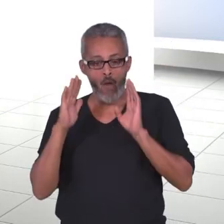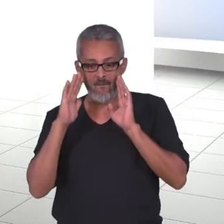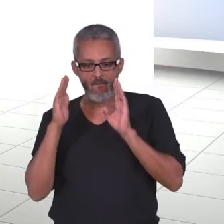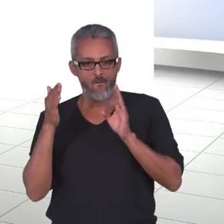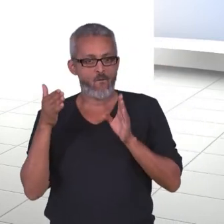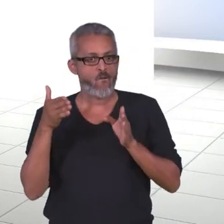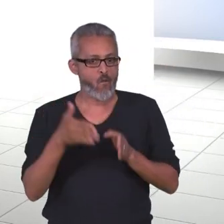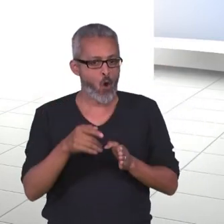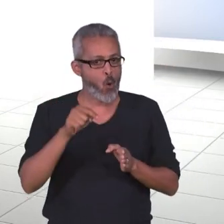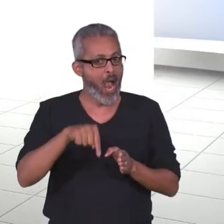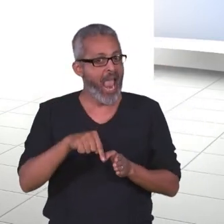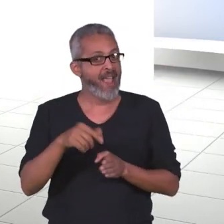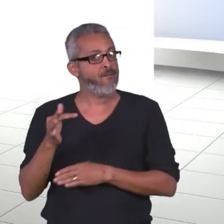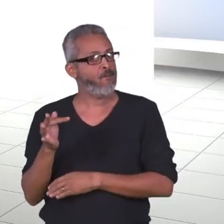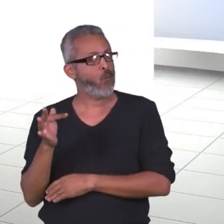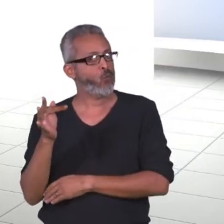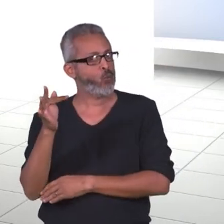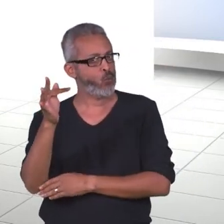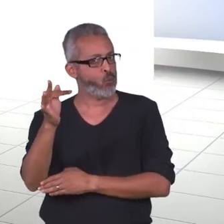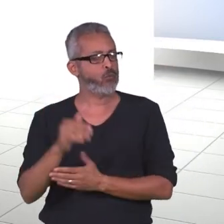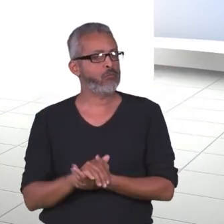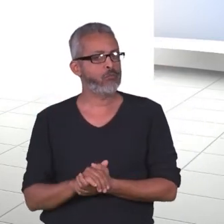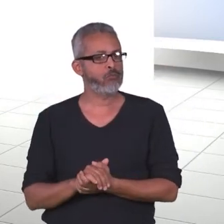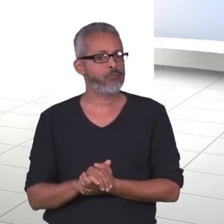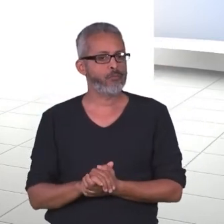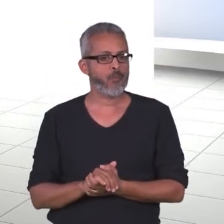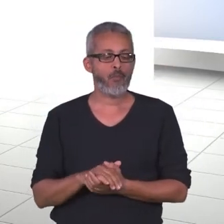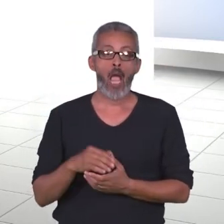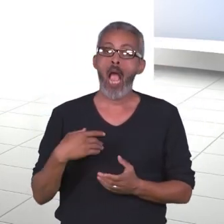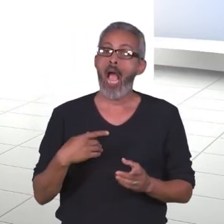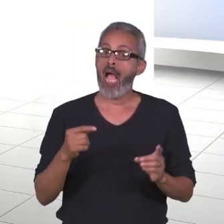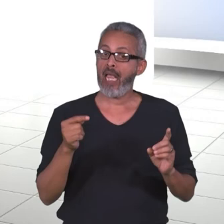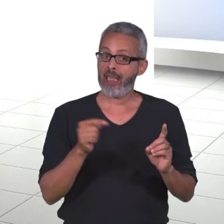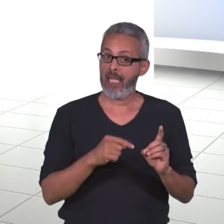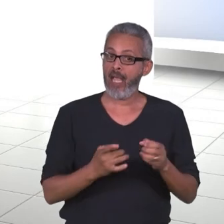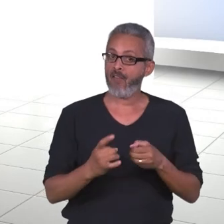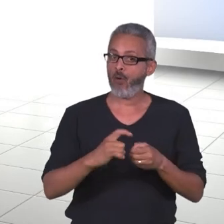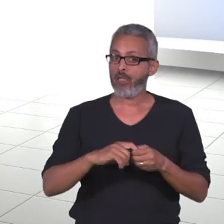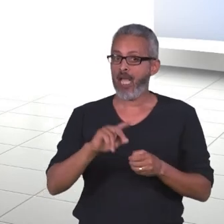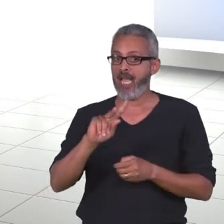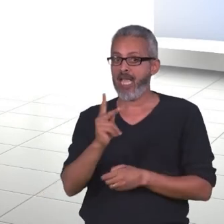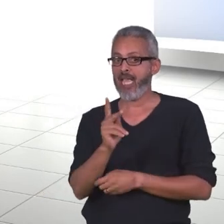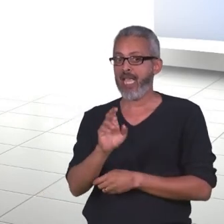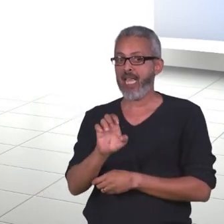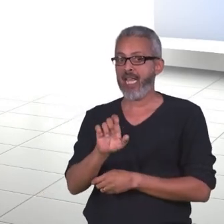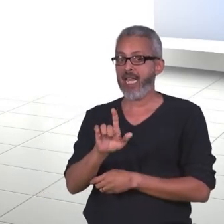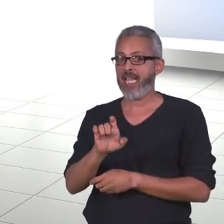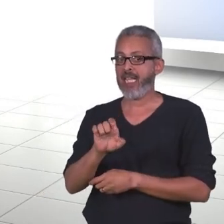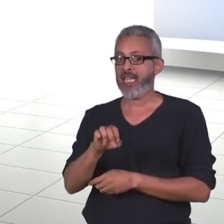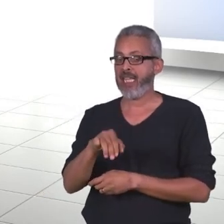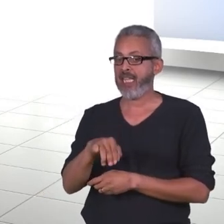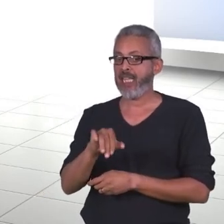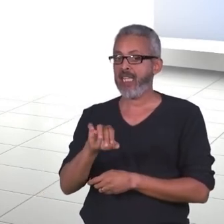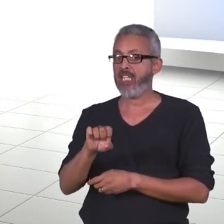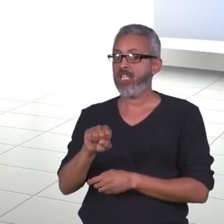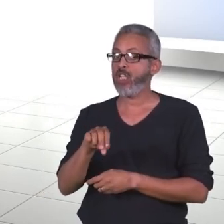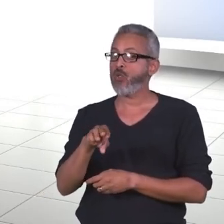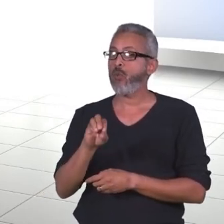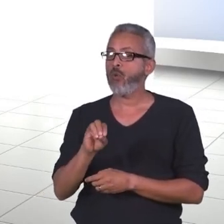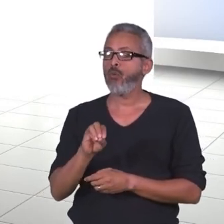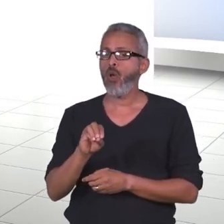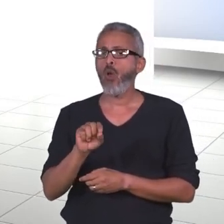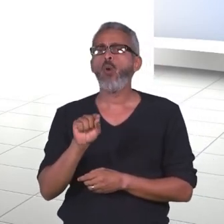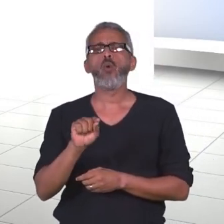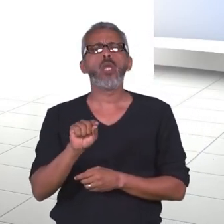insônia febril, o passo de corrida. Bom, a letra B vamos deixar por último. Vamos pulá-la. Vamos à letra